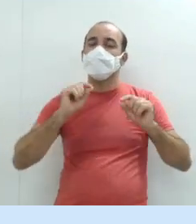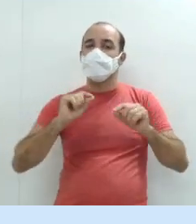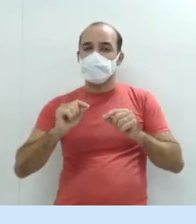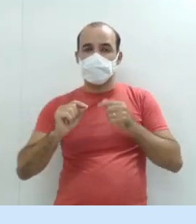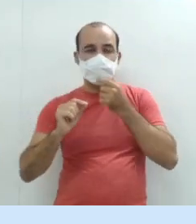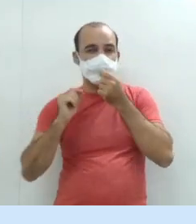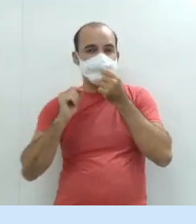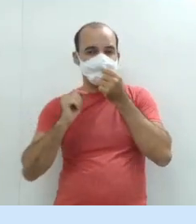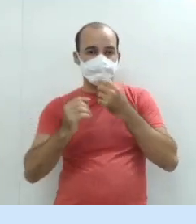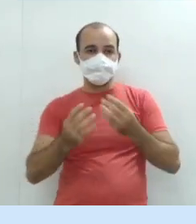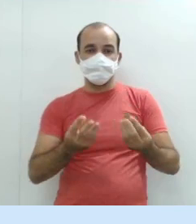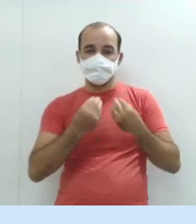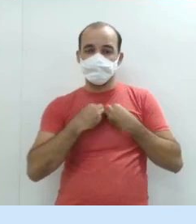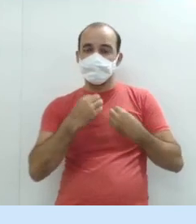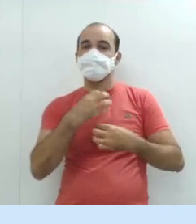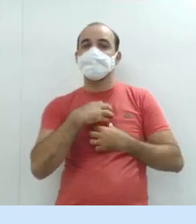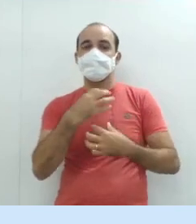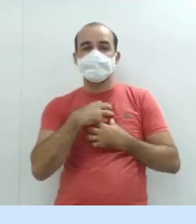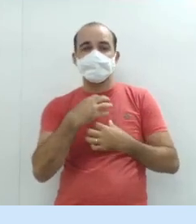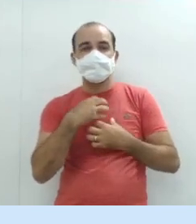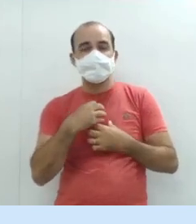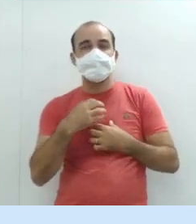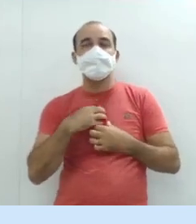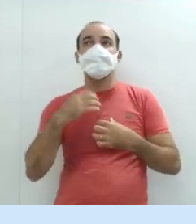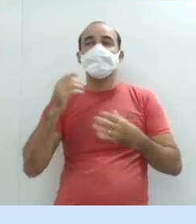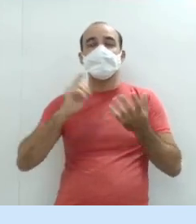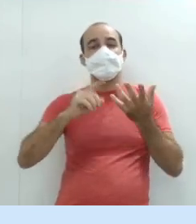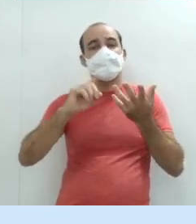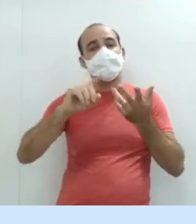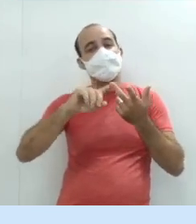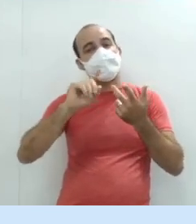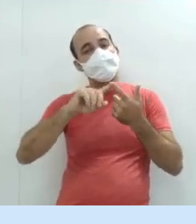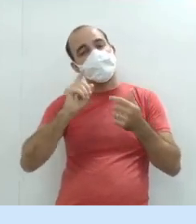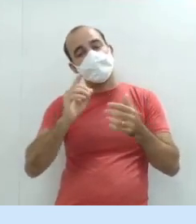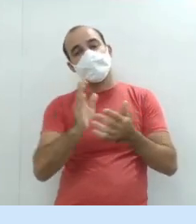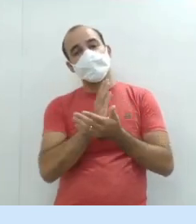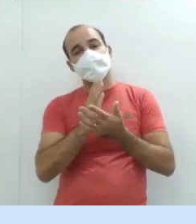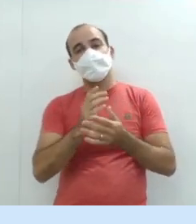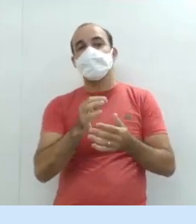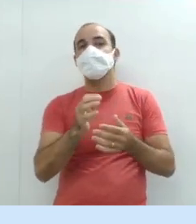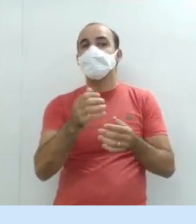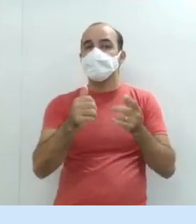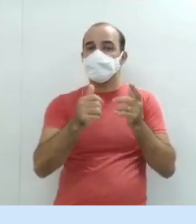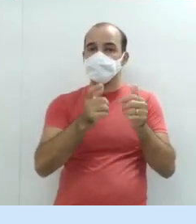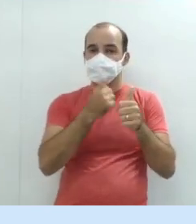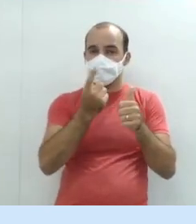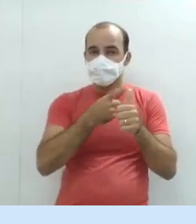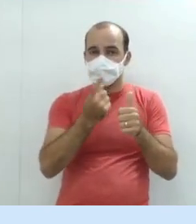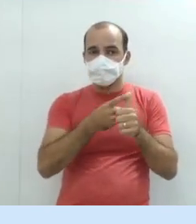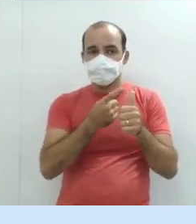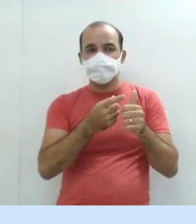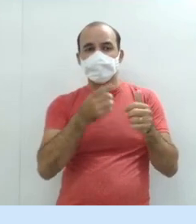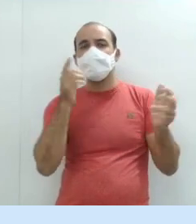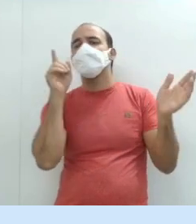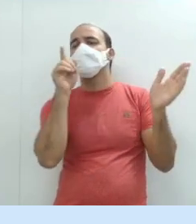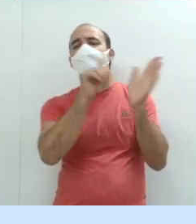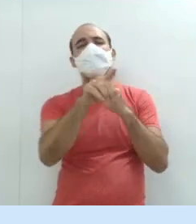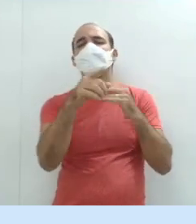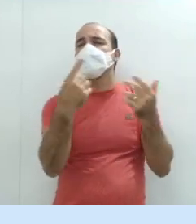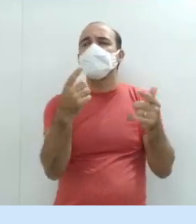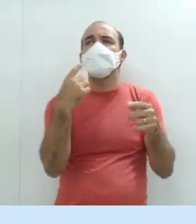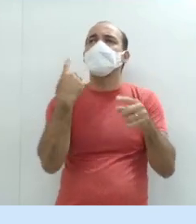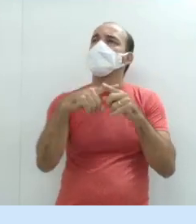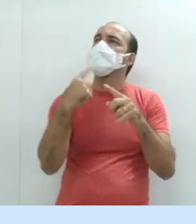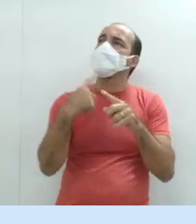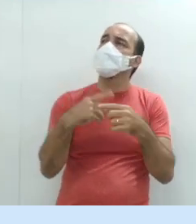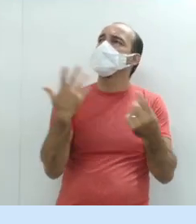precisa despertar em nós, na verdade, a capacidade para algumas coisas. Primeiro, a busca, o questionamento, e